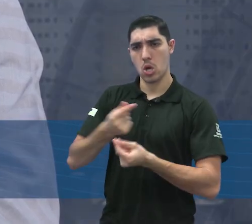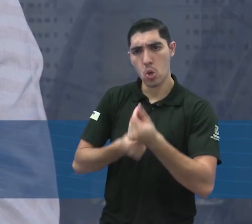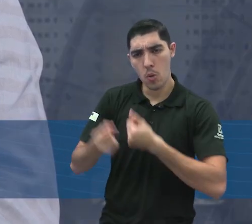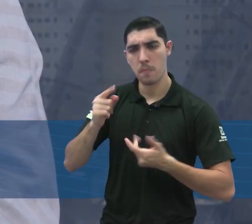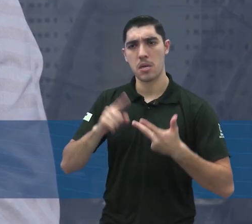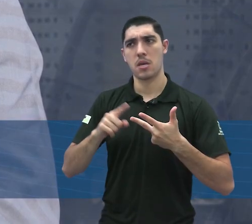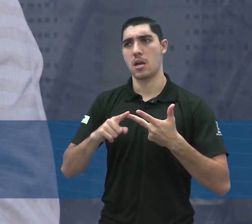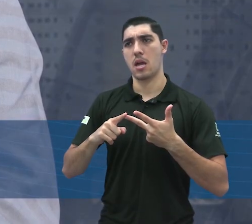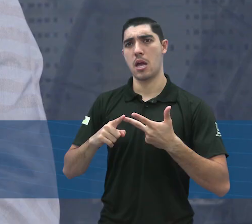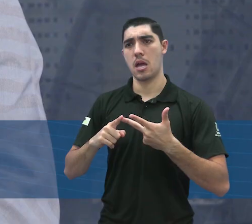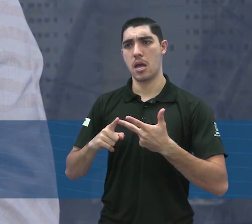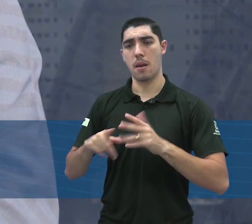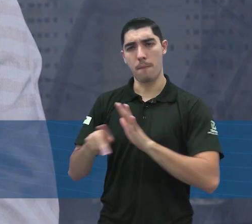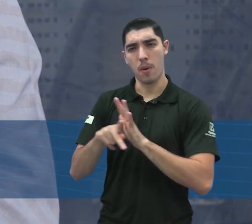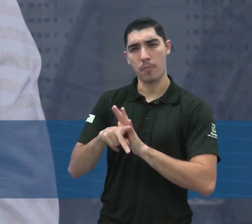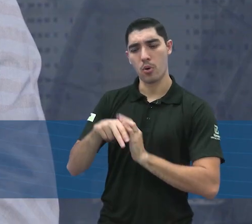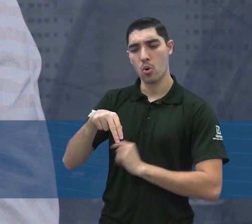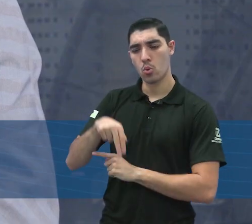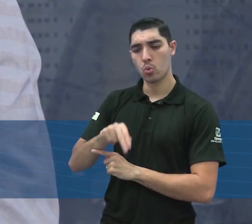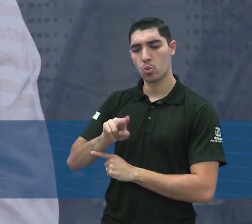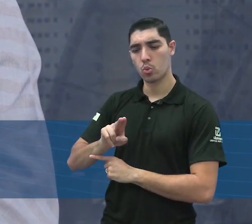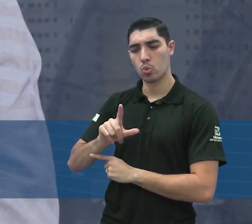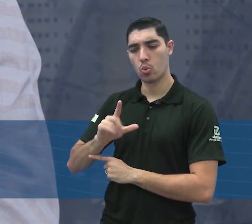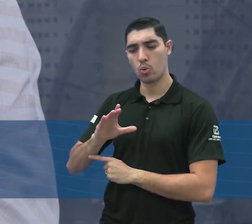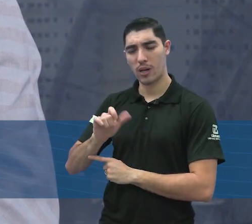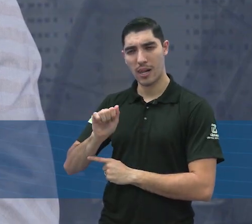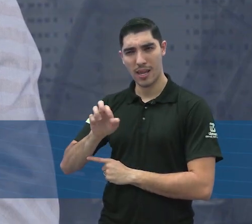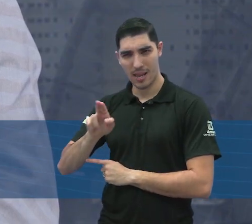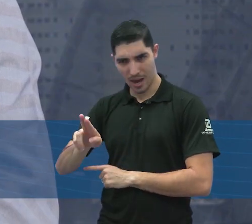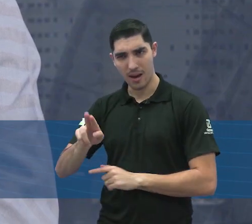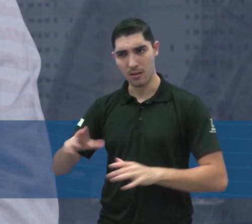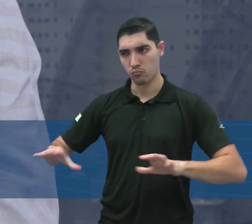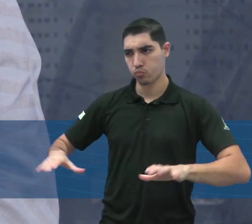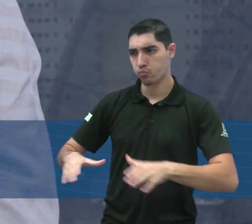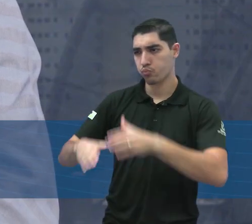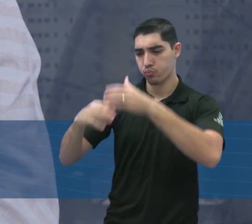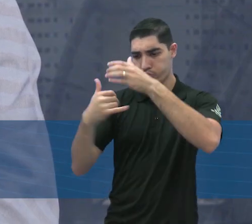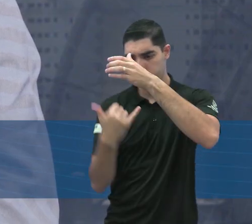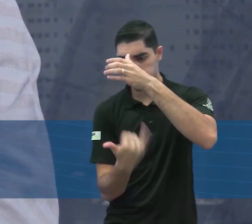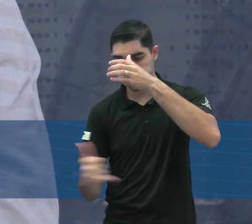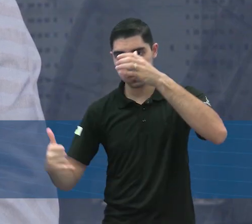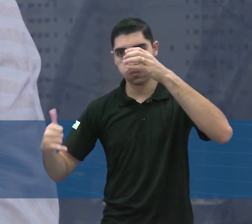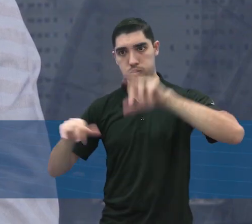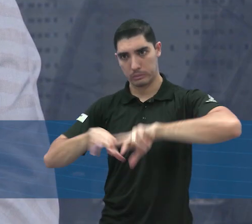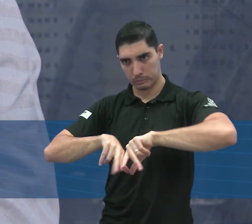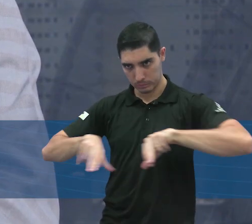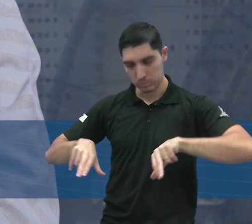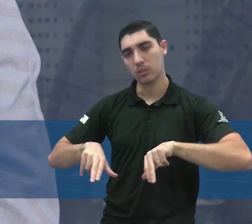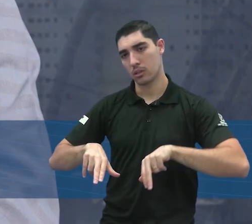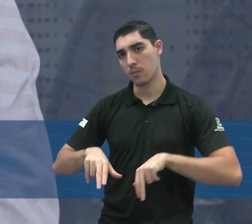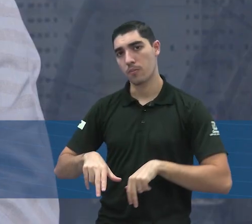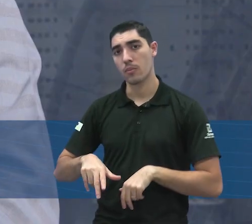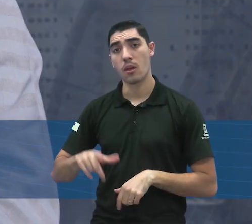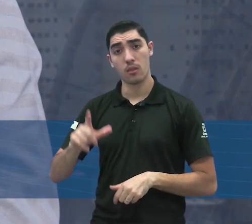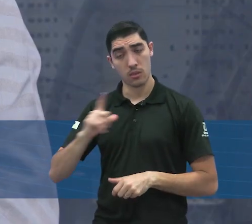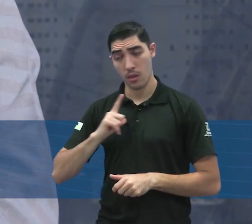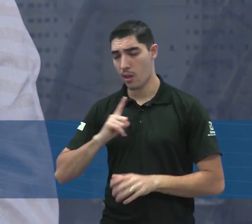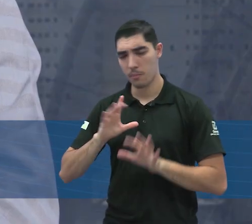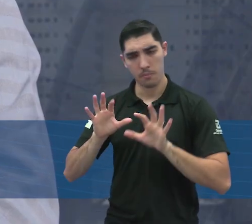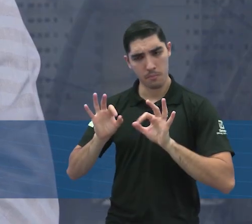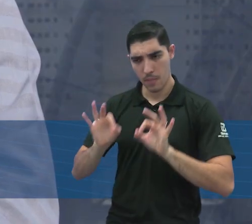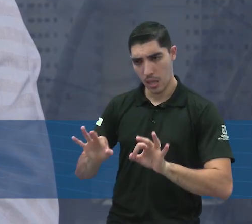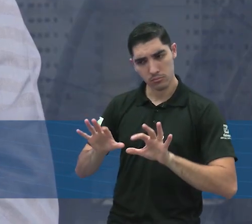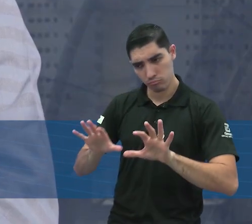etc., vai ver com certos olhos de preocupação qualquer desenvolvimento de uma tecnologia de teor bélico,